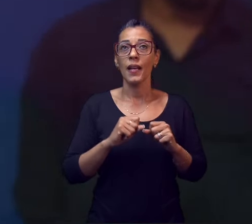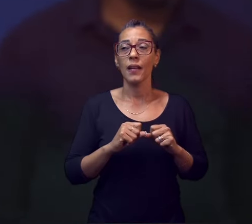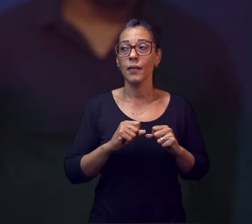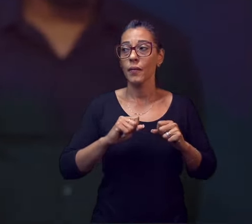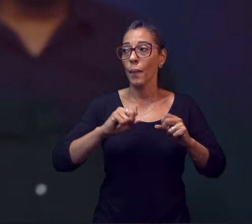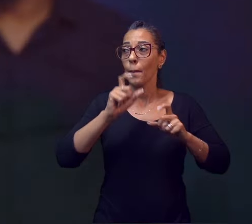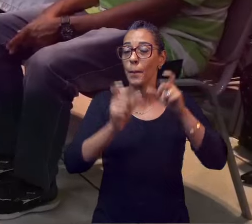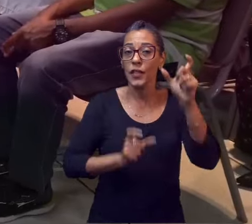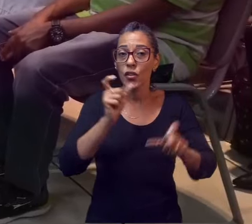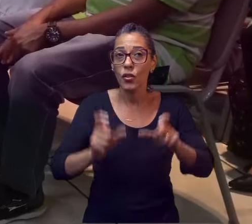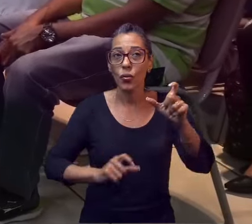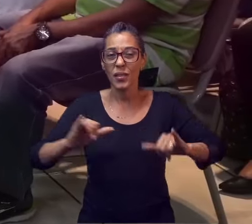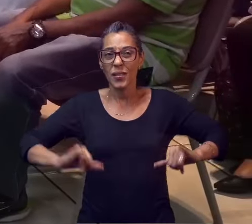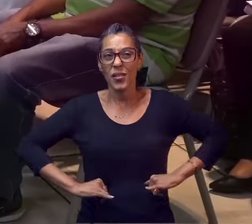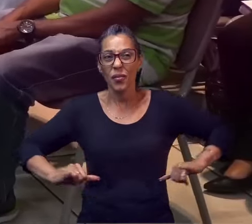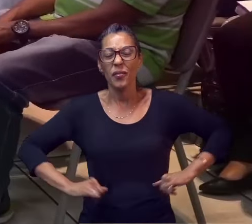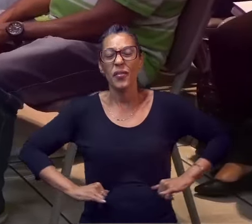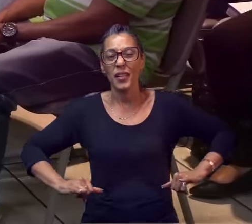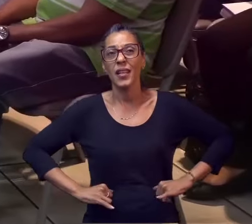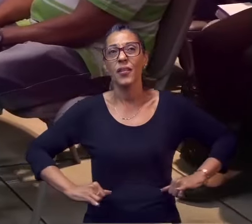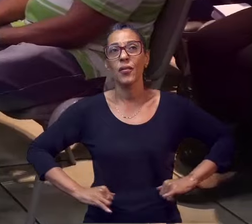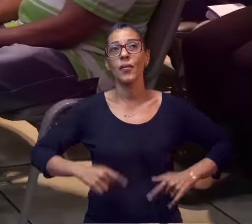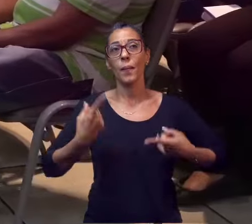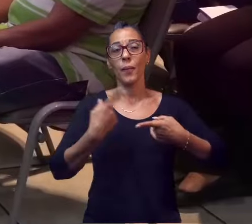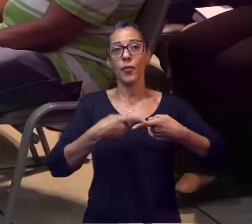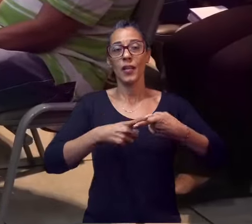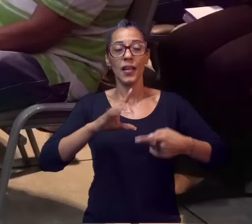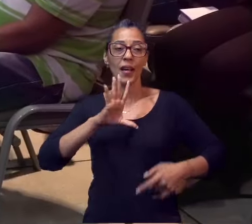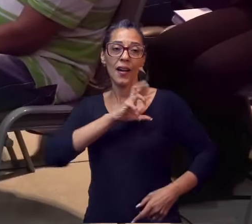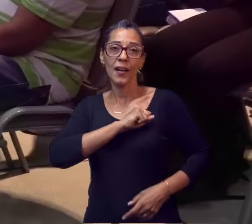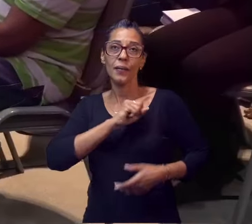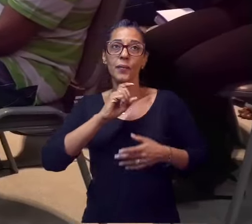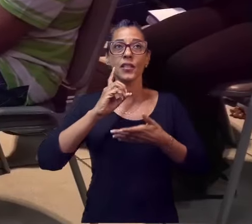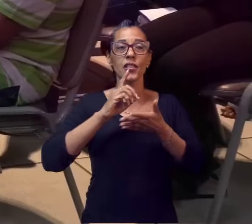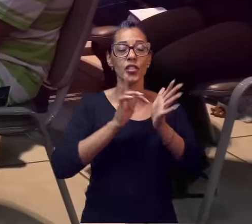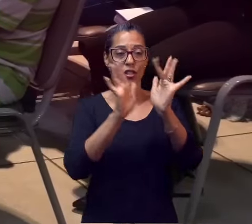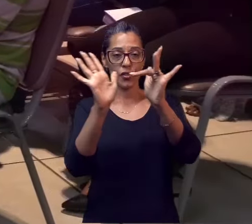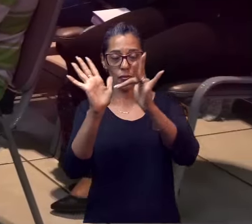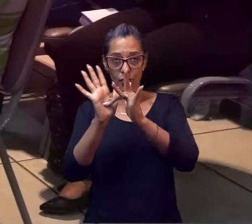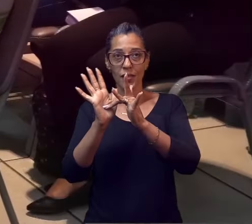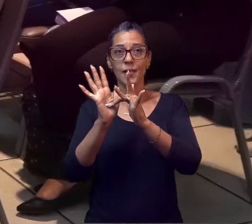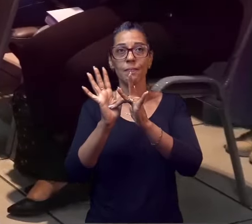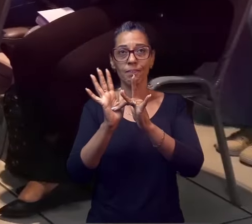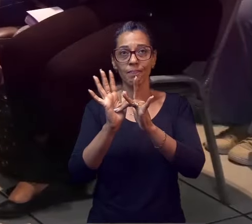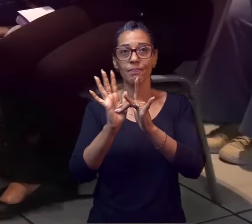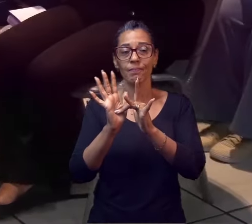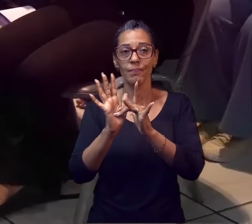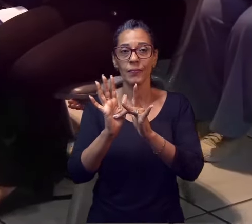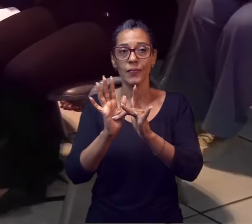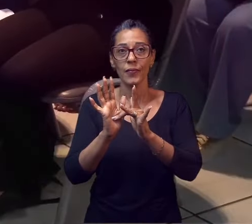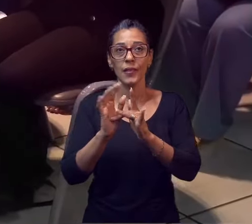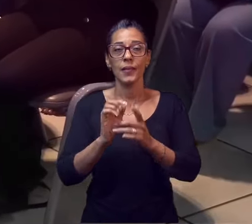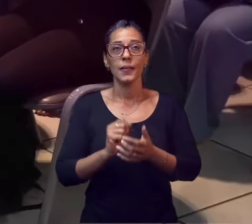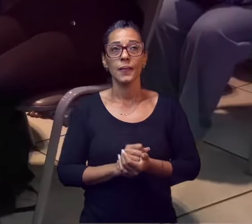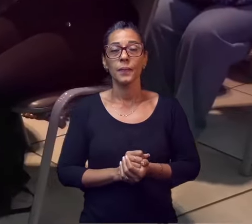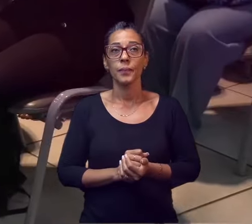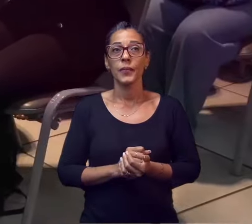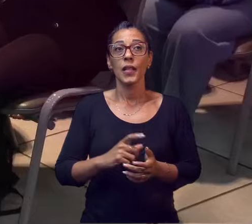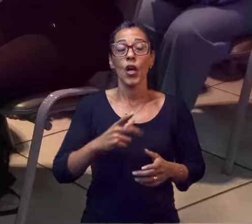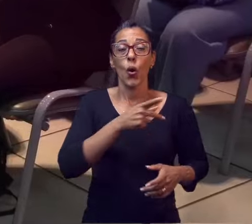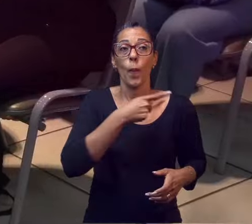de um pastor que foi um preso comunista Ele foi preso